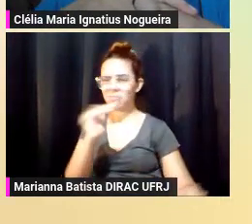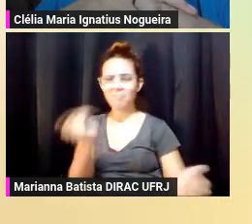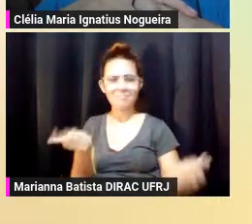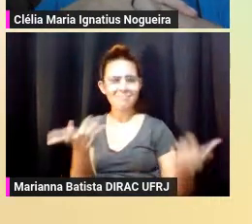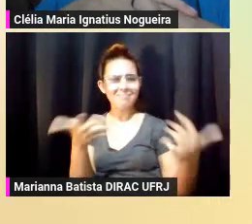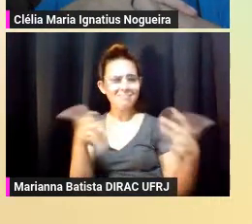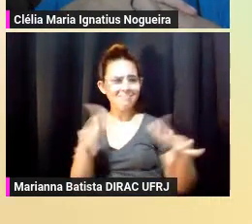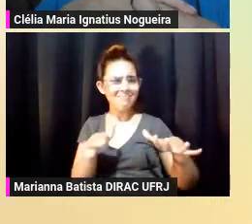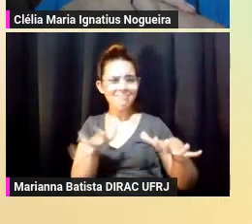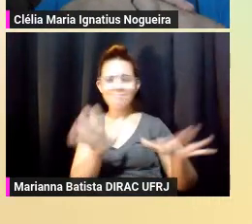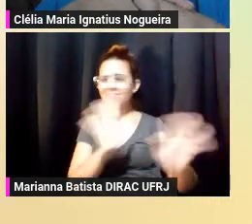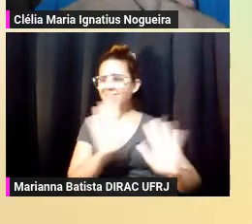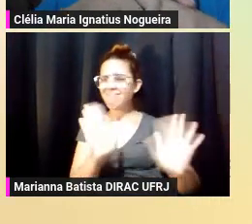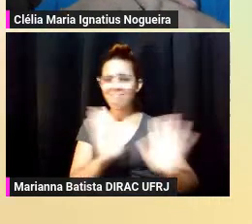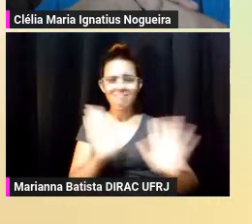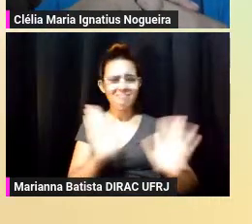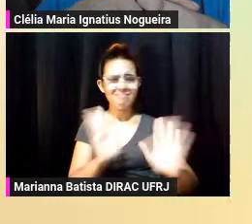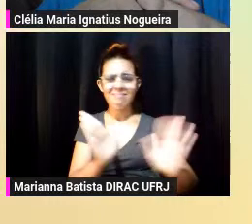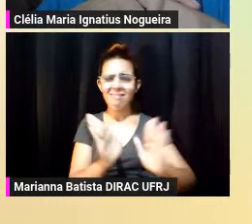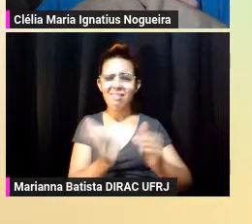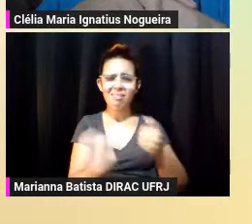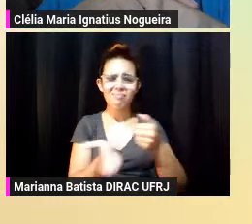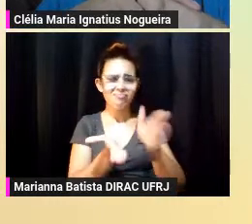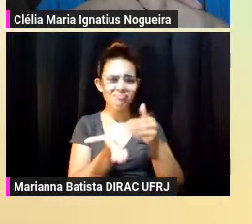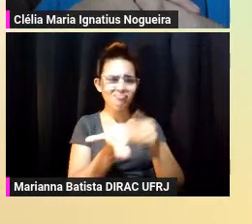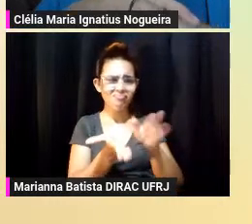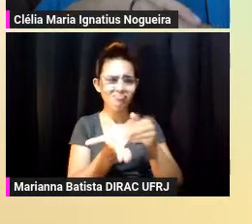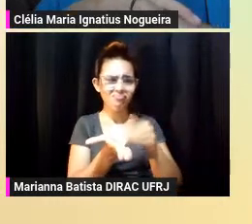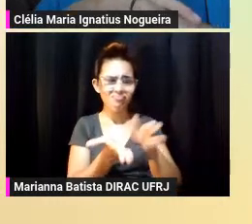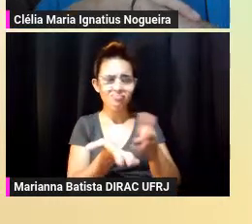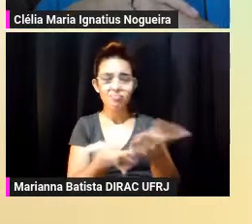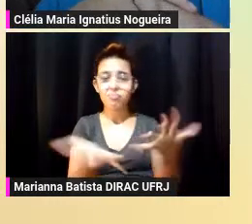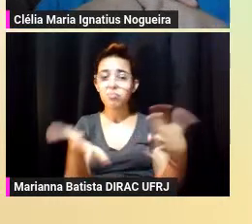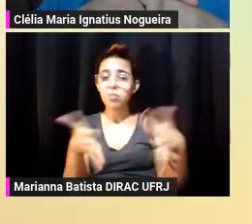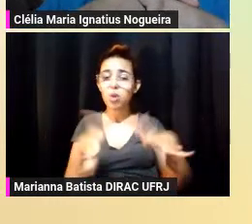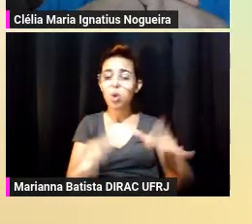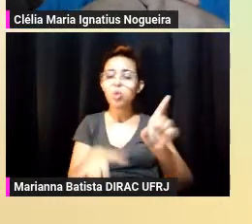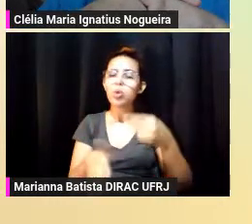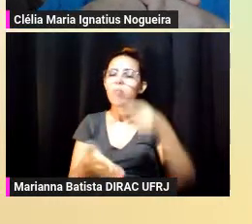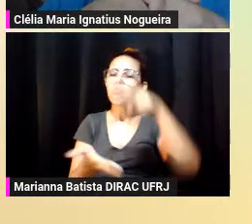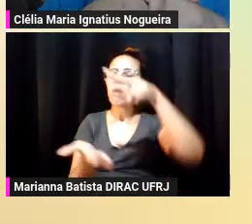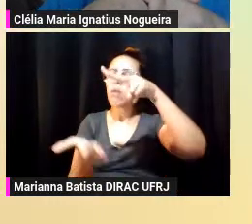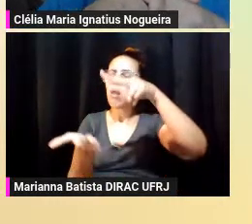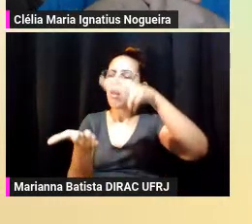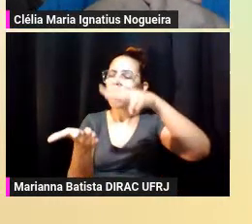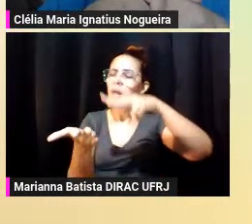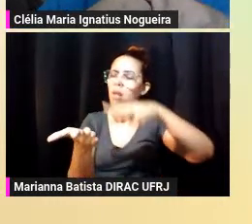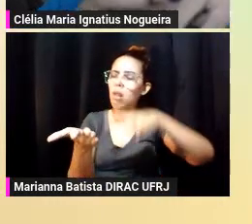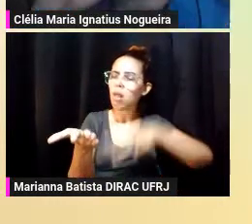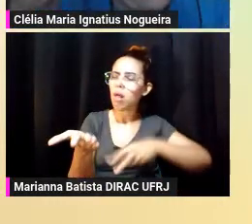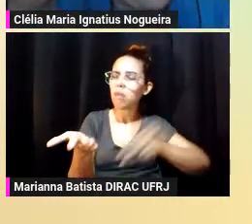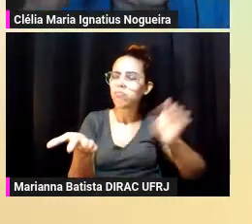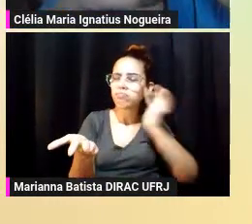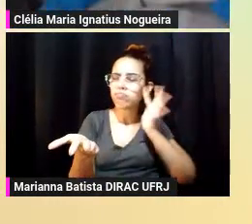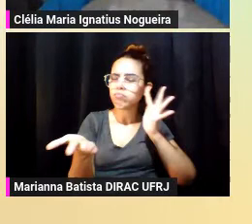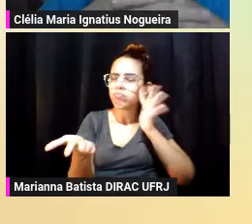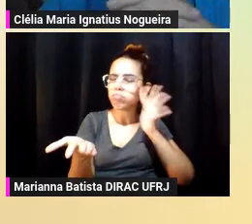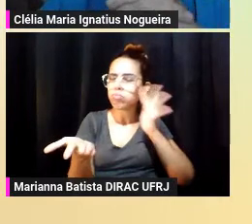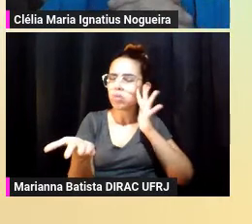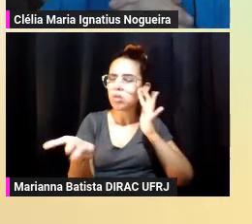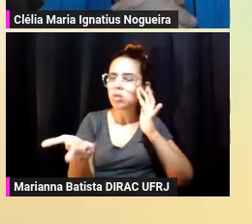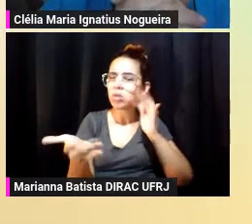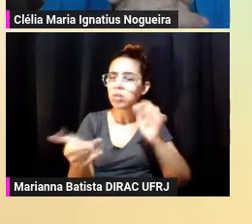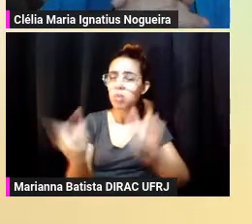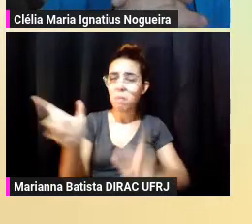começamos a entender essa questão de que as diferenças, né, definem, como diz o professor